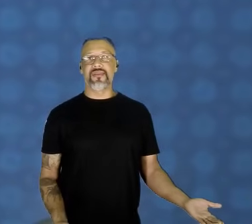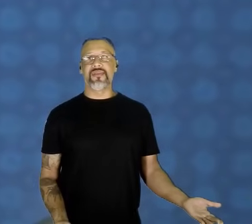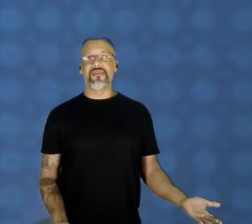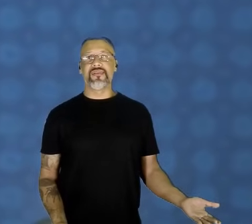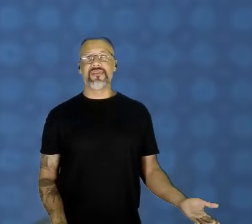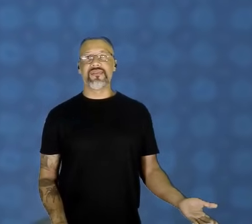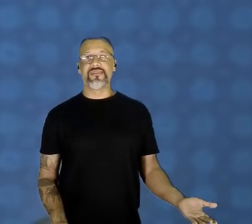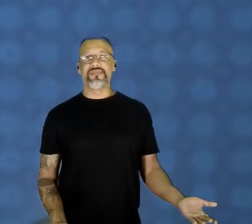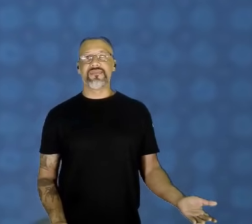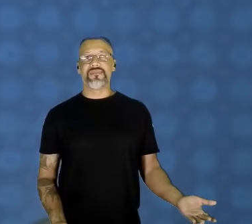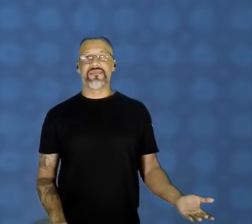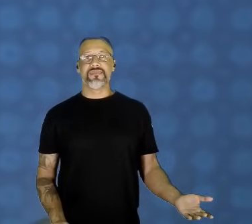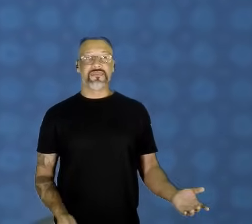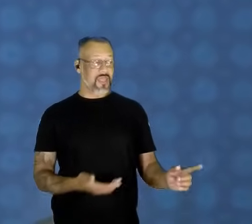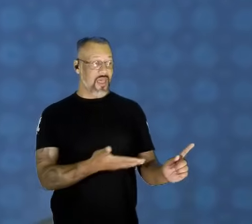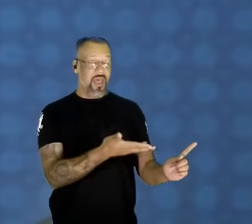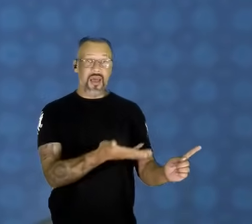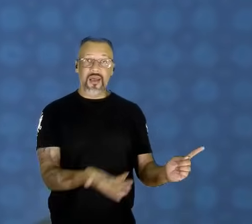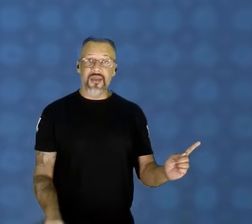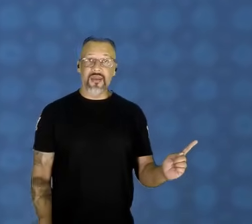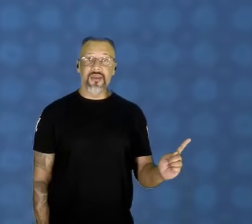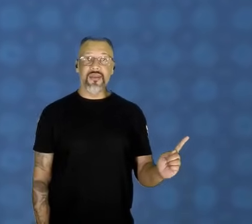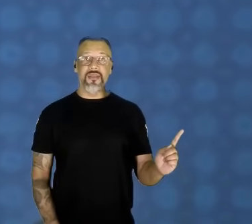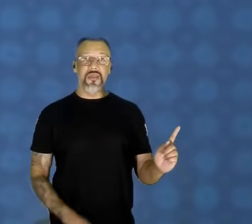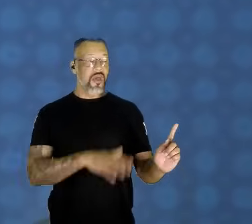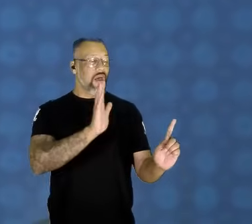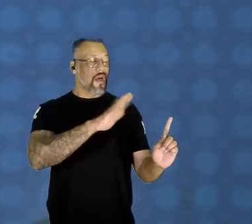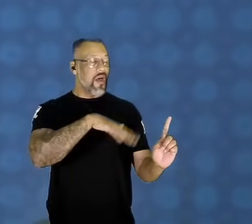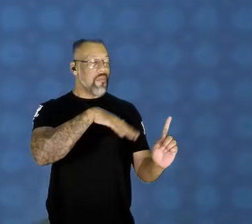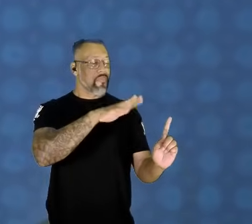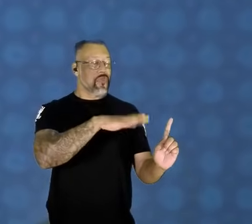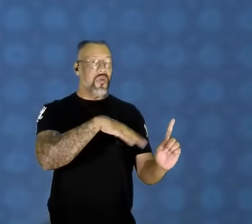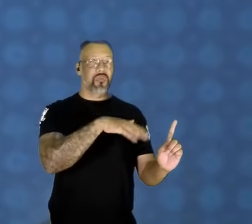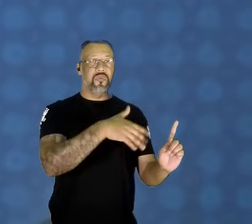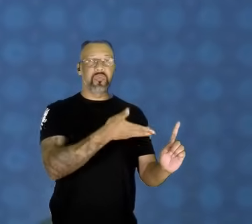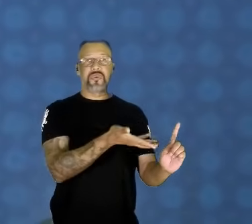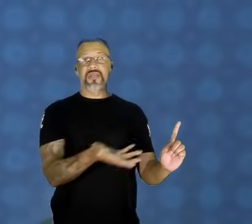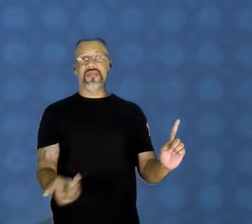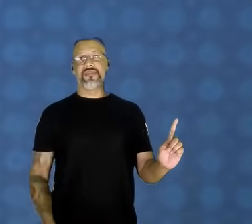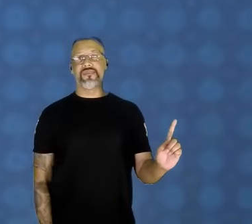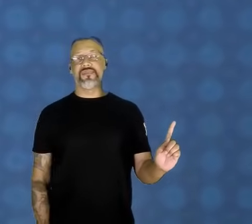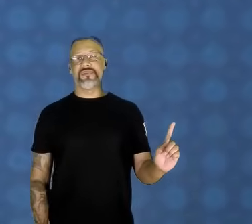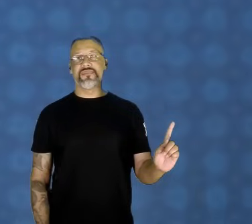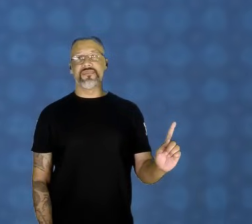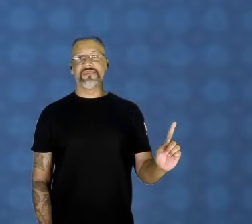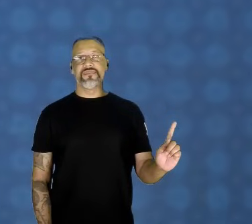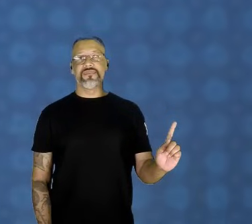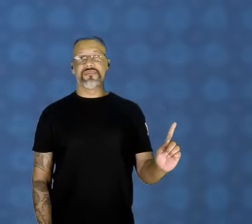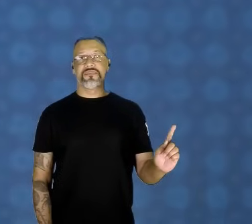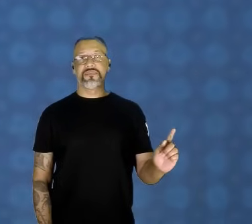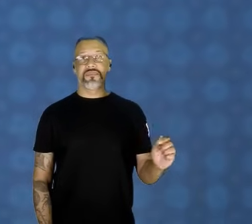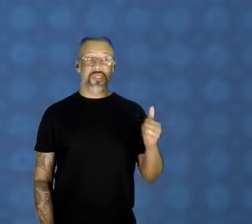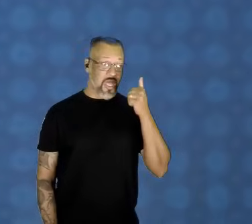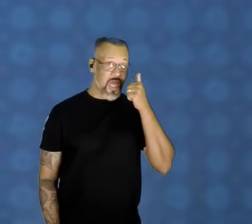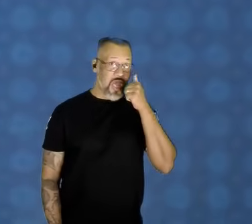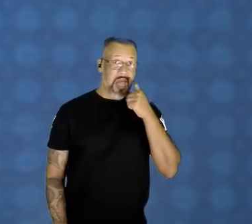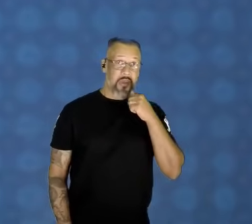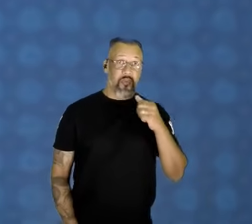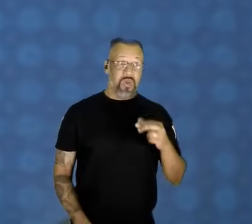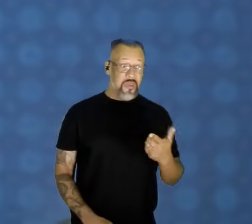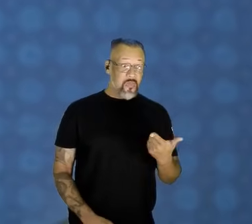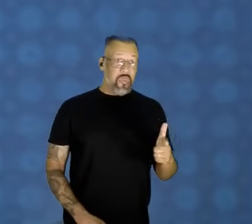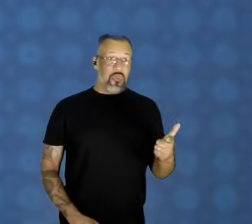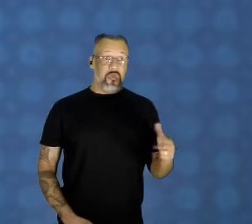a possessão está na vida daquela jovem. E aquela mulher, desencantada com a religião dela, ela vai até